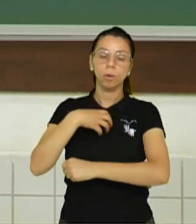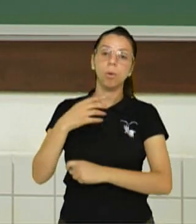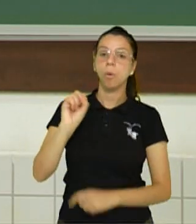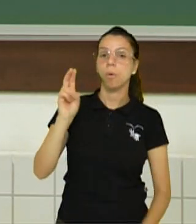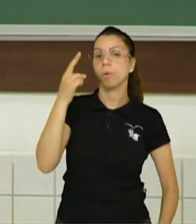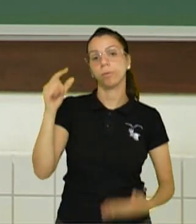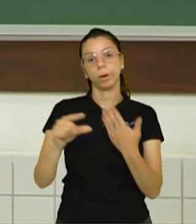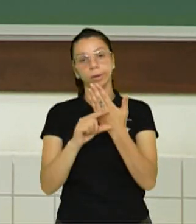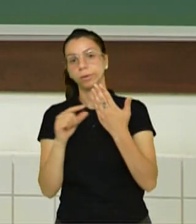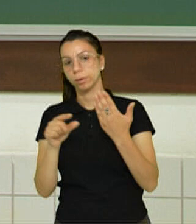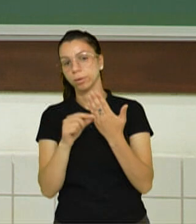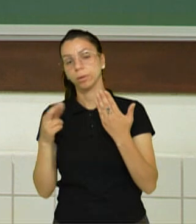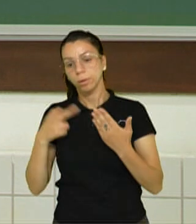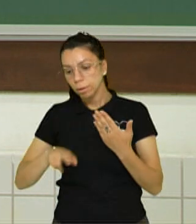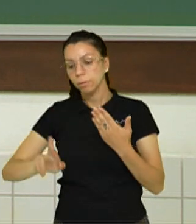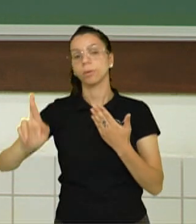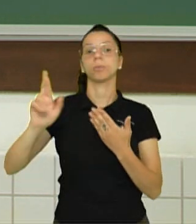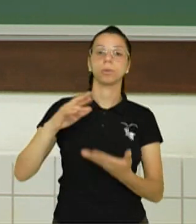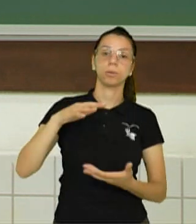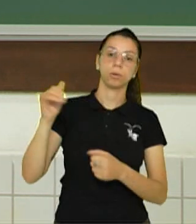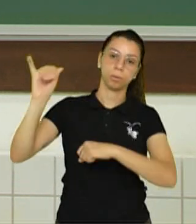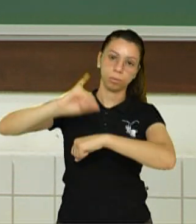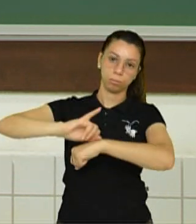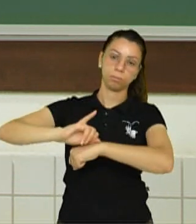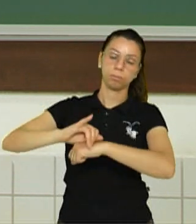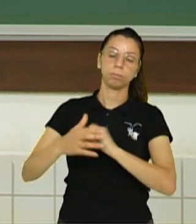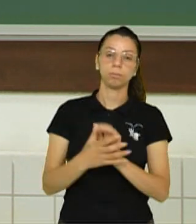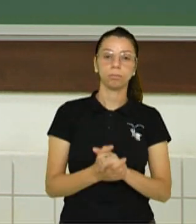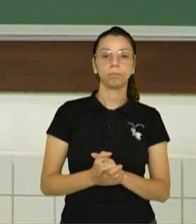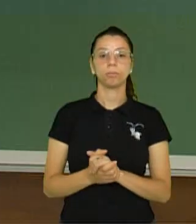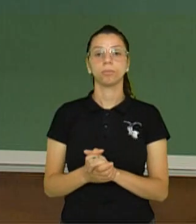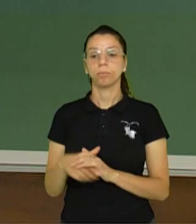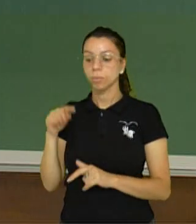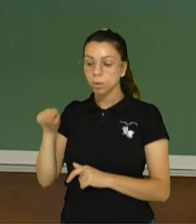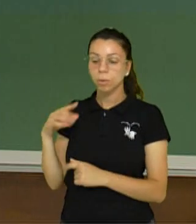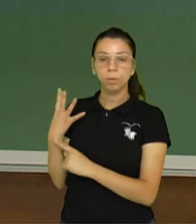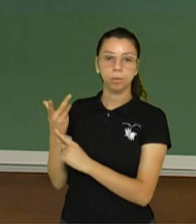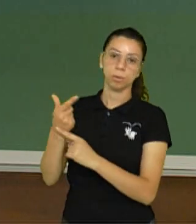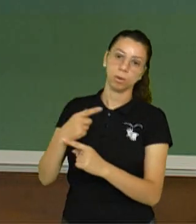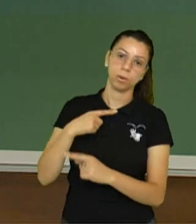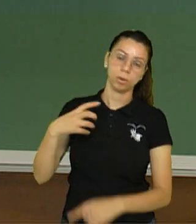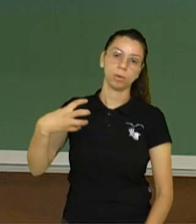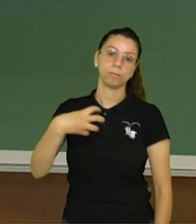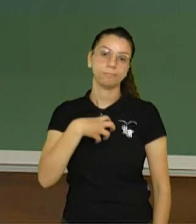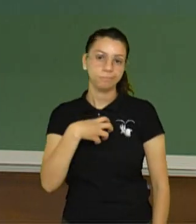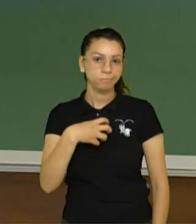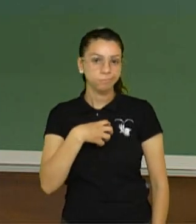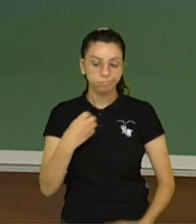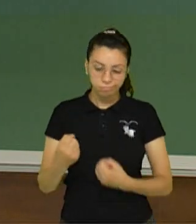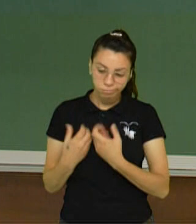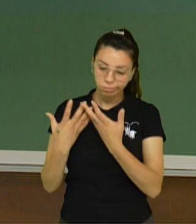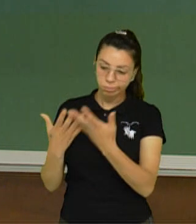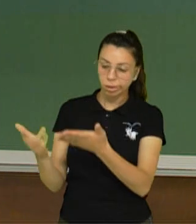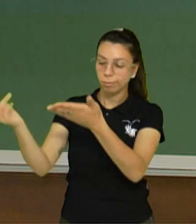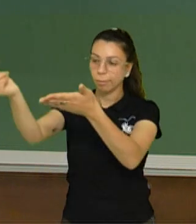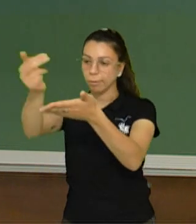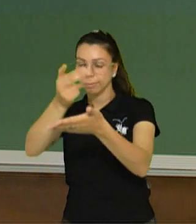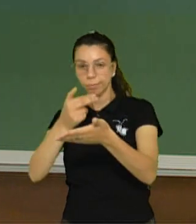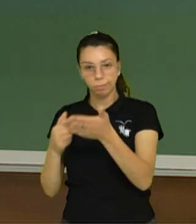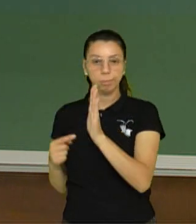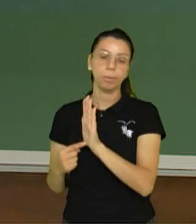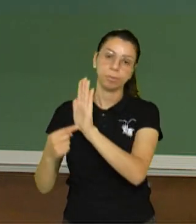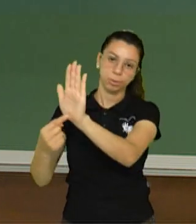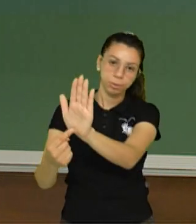o sente. Então, essa arte vai ter muito do sentimentalismo, a arte romântica. Ela vai trazer esse